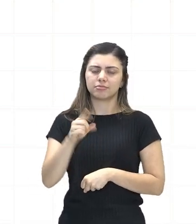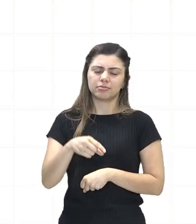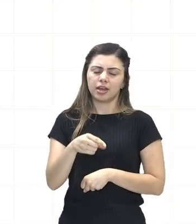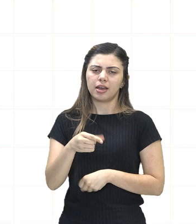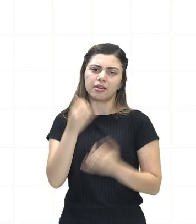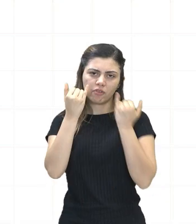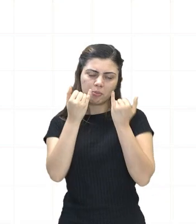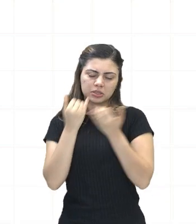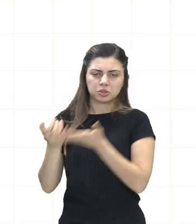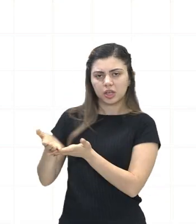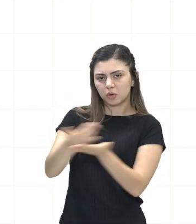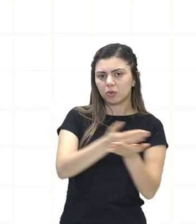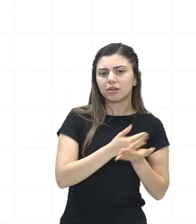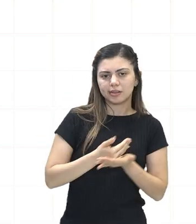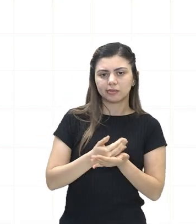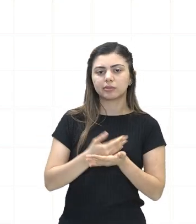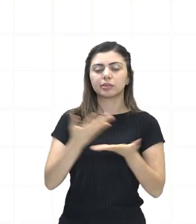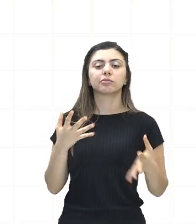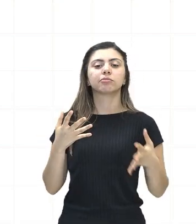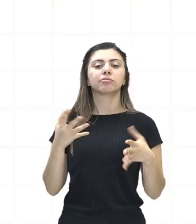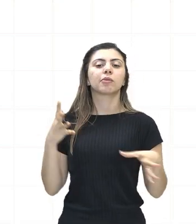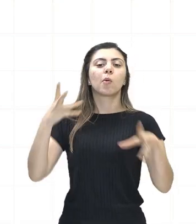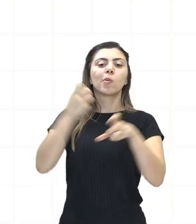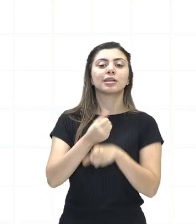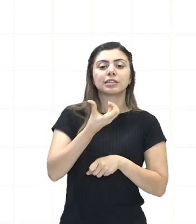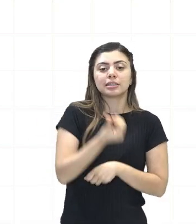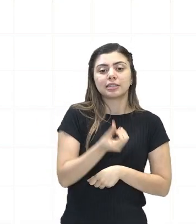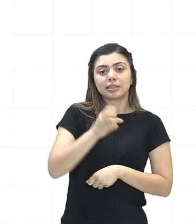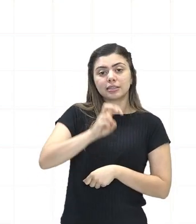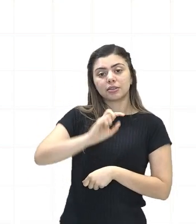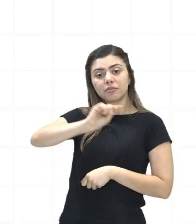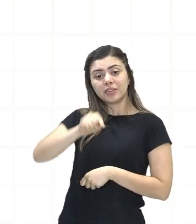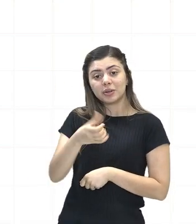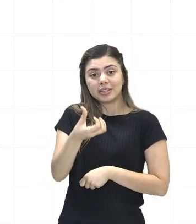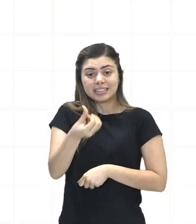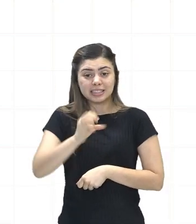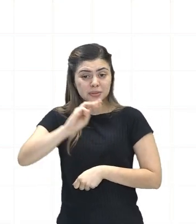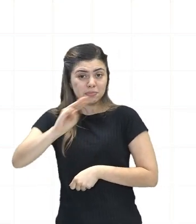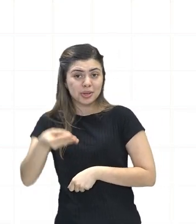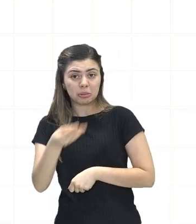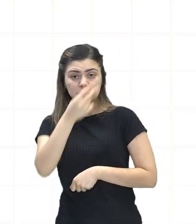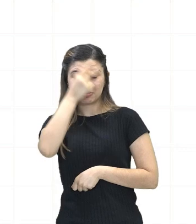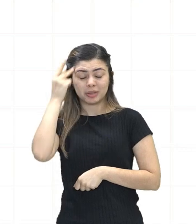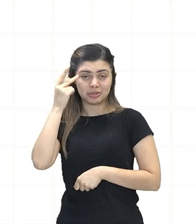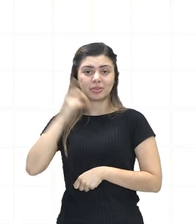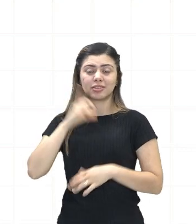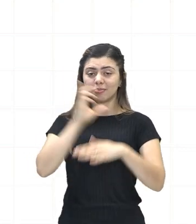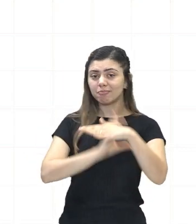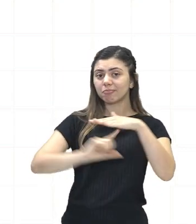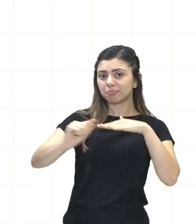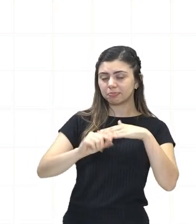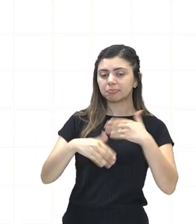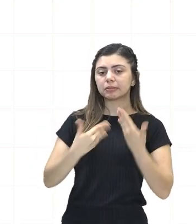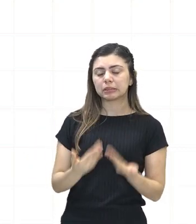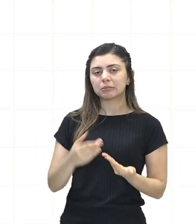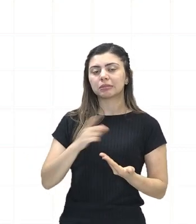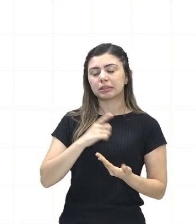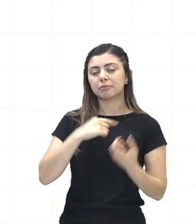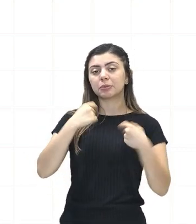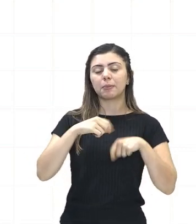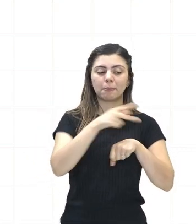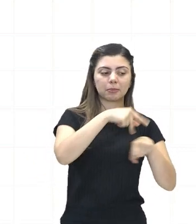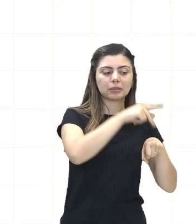né, são de 65,6 milhões de pessoas que são consideradas refugiados pela ONU, pessoas que tiveram que